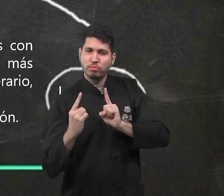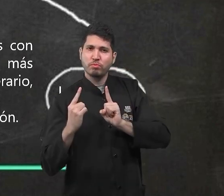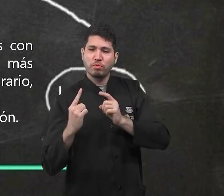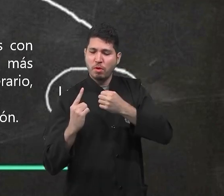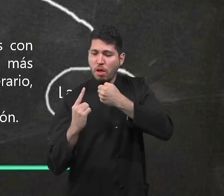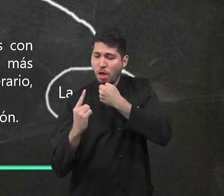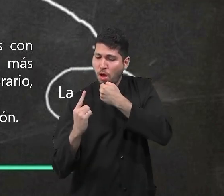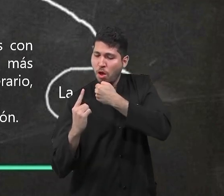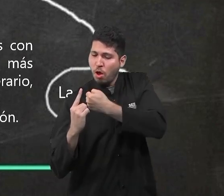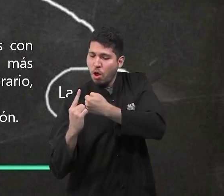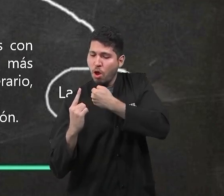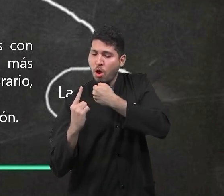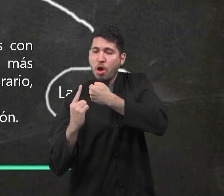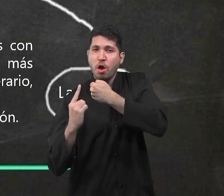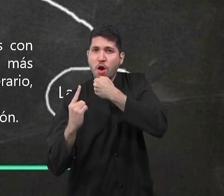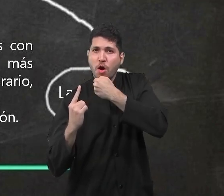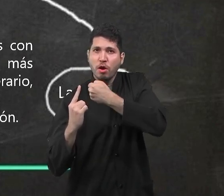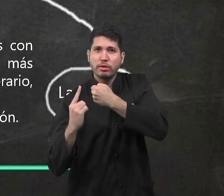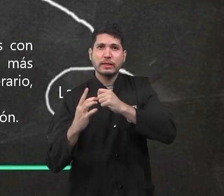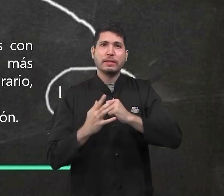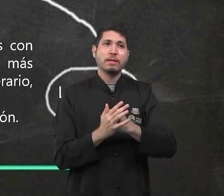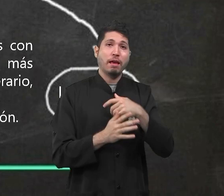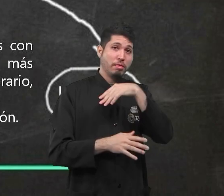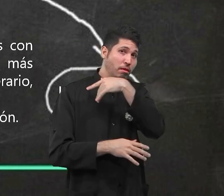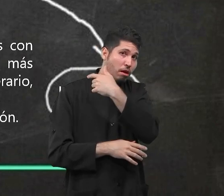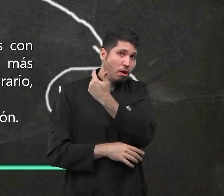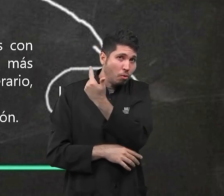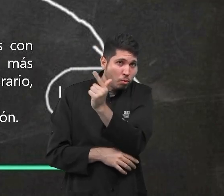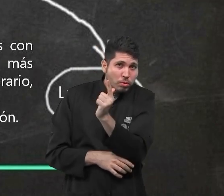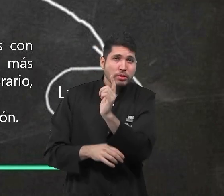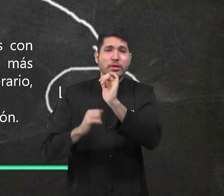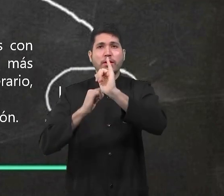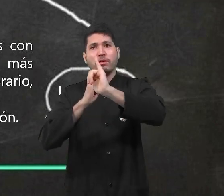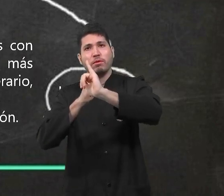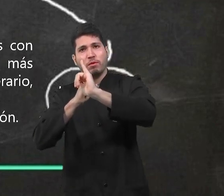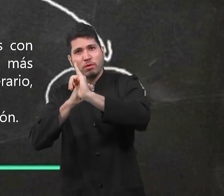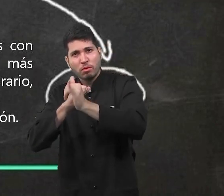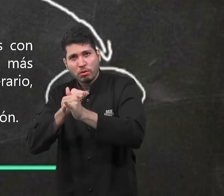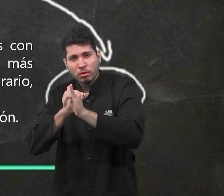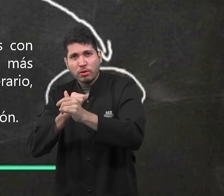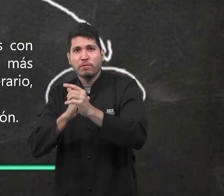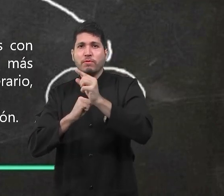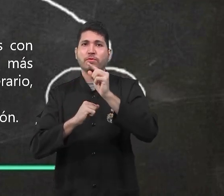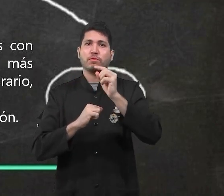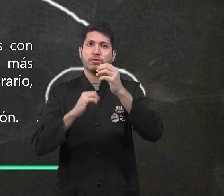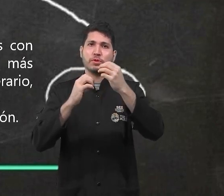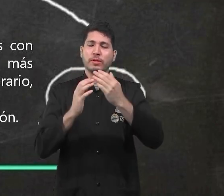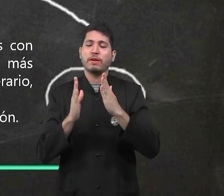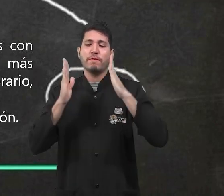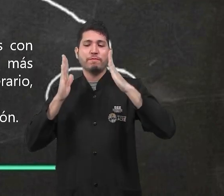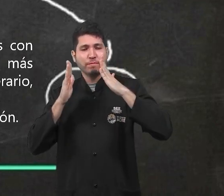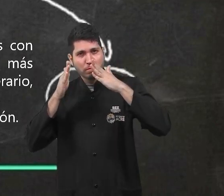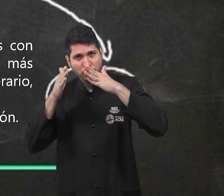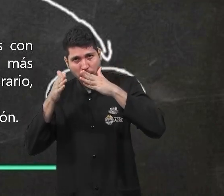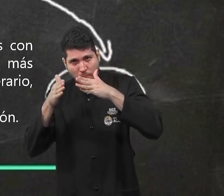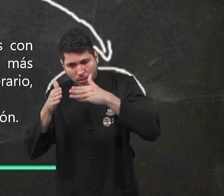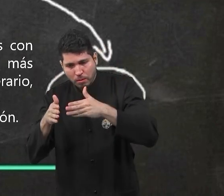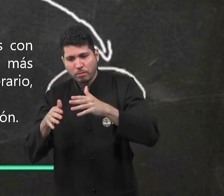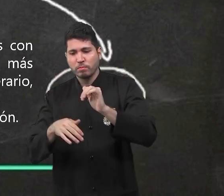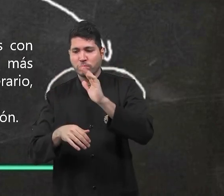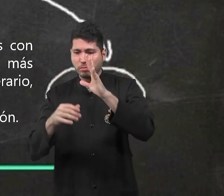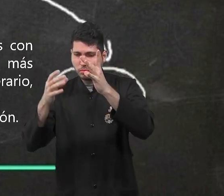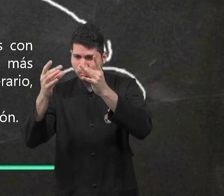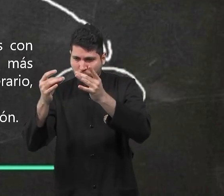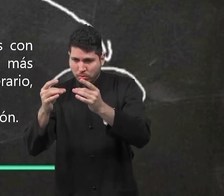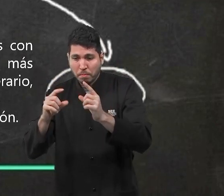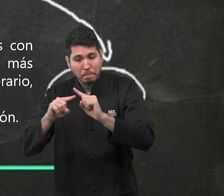entrevistados. E aí temos a crônica, aí, né, que a crônica você coloca esse foco mais detalhado também, mas